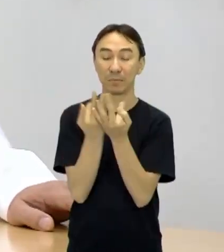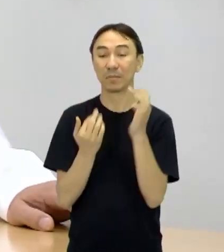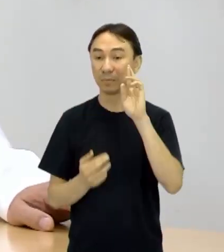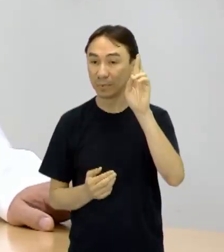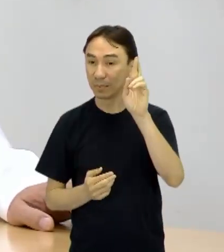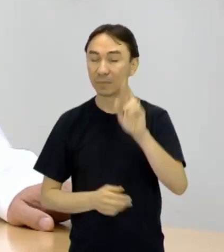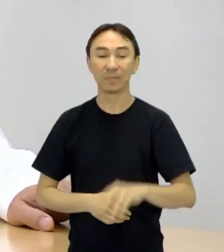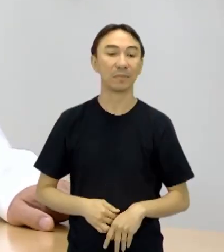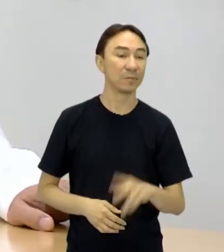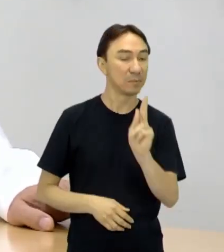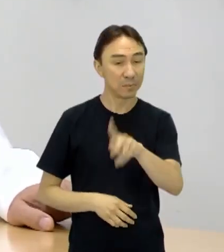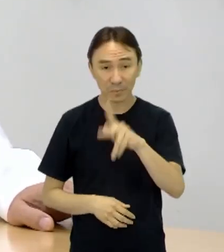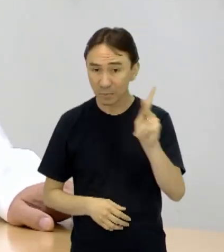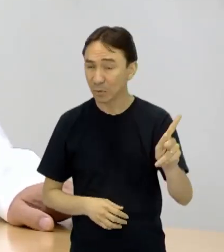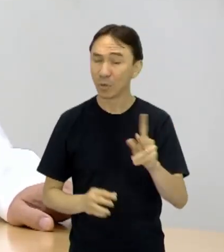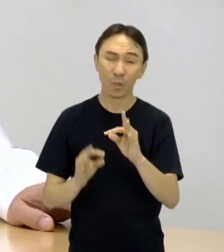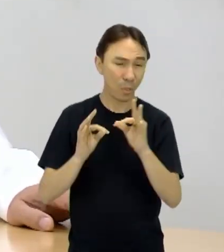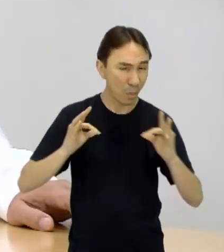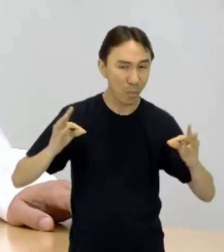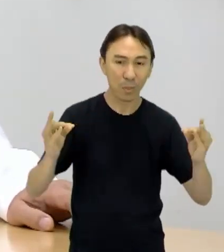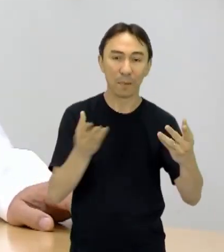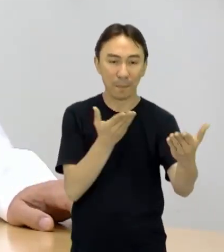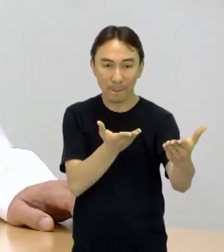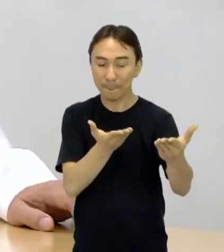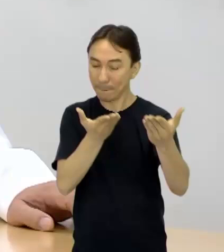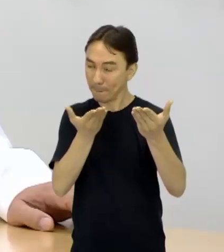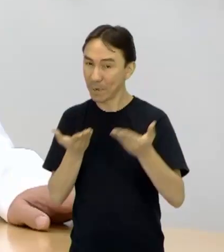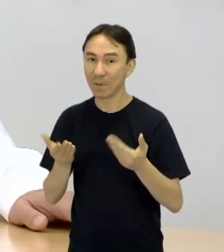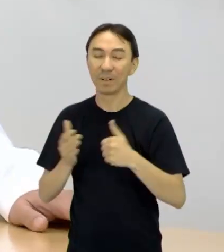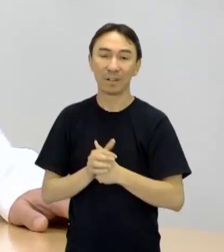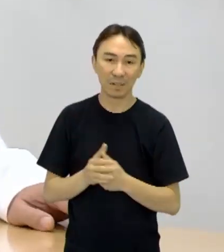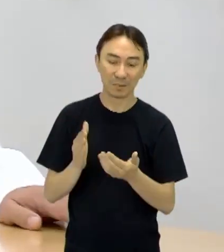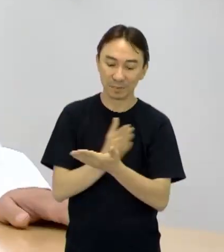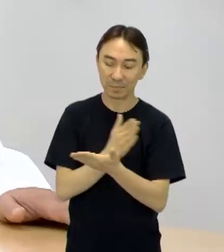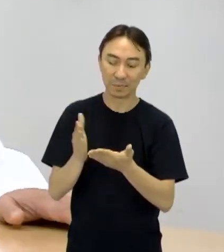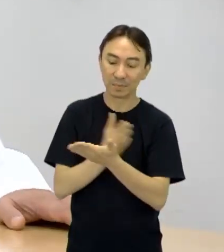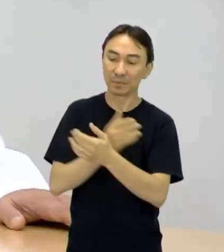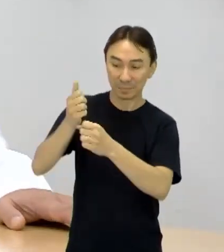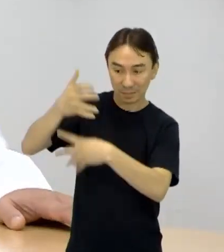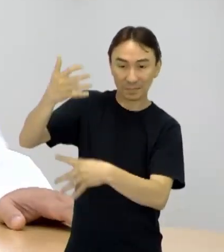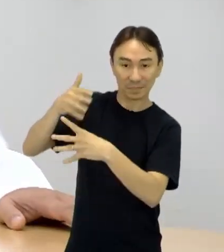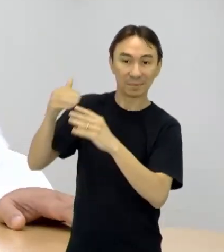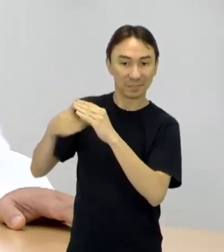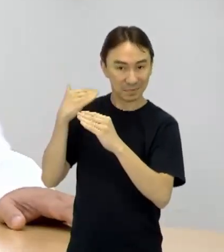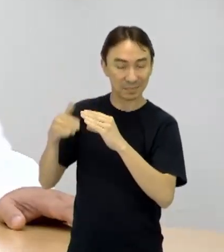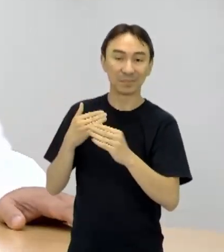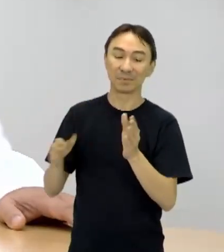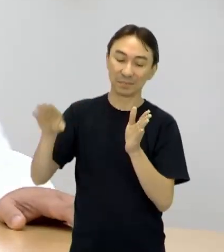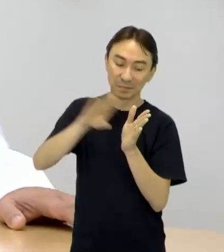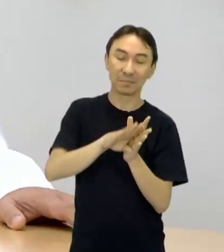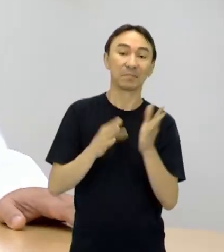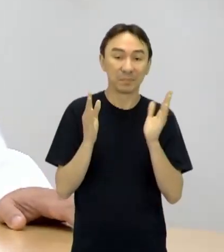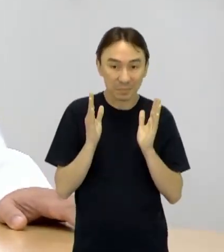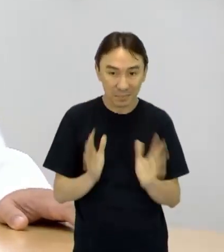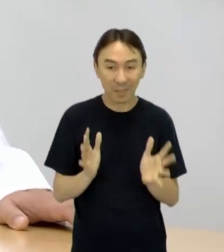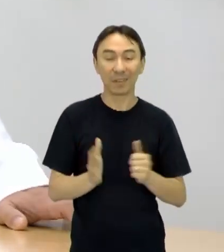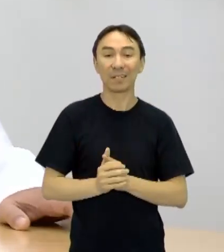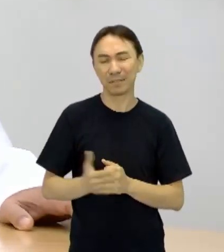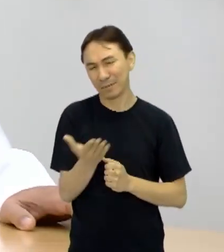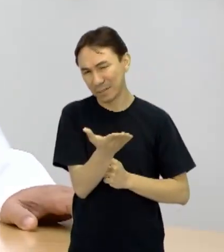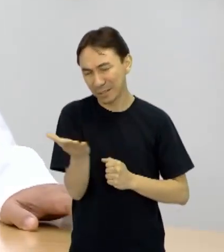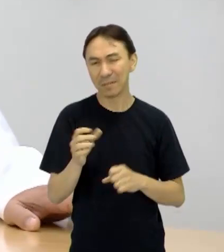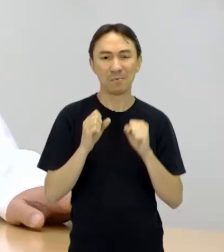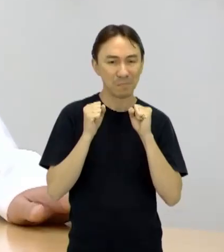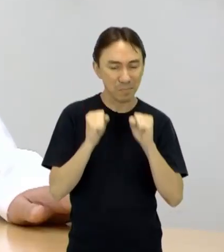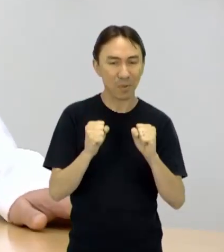colegas professores, são sempre muito bem-vindos, já estou vendo o pessoal chegando aqui no chat, e quero dizer que você pode e deve aí mandar,